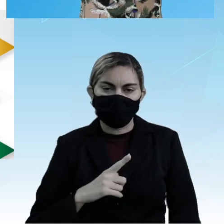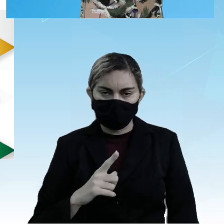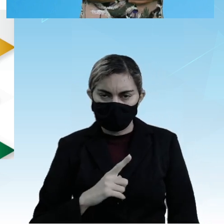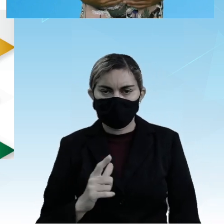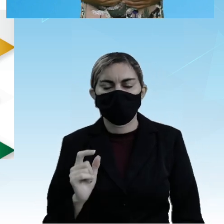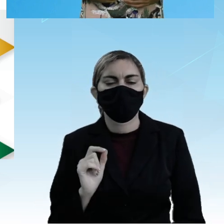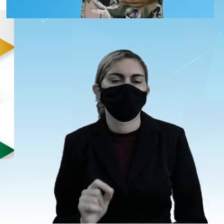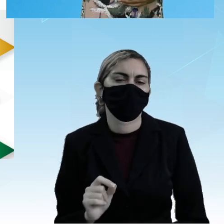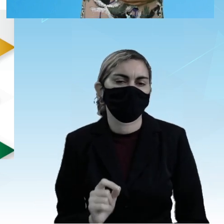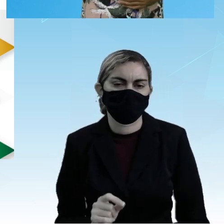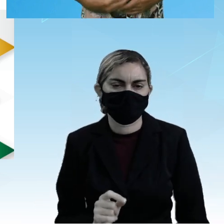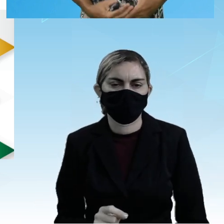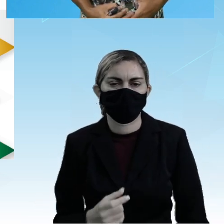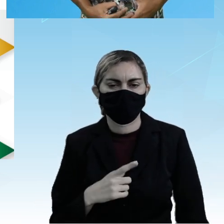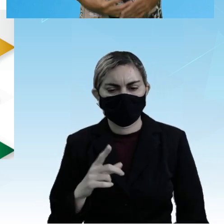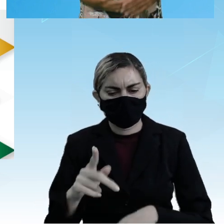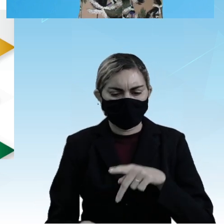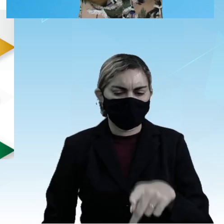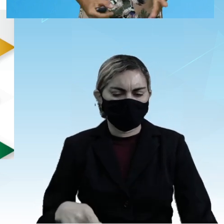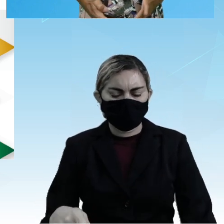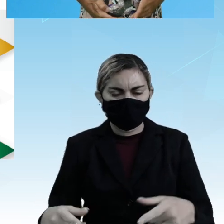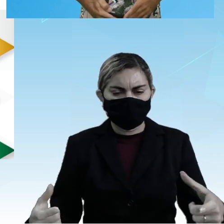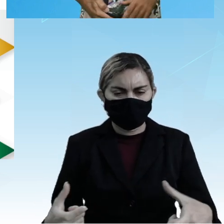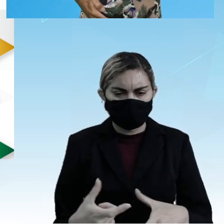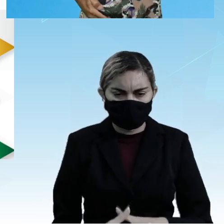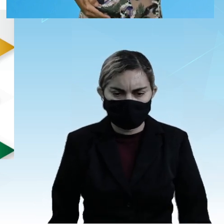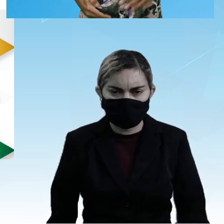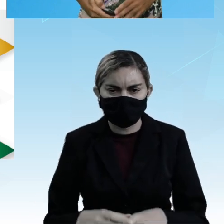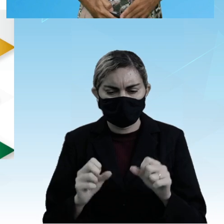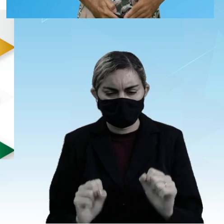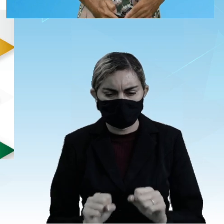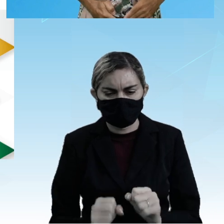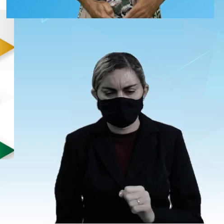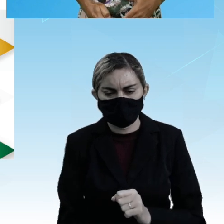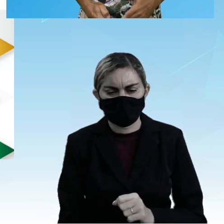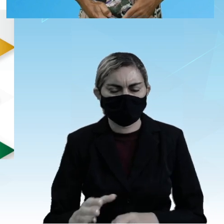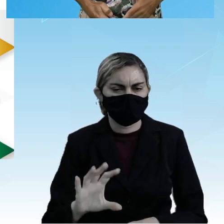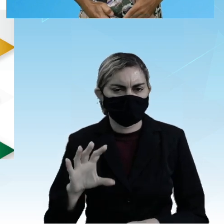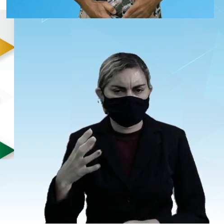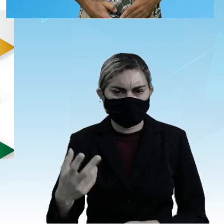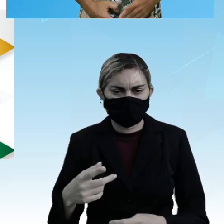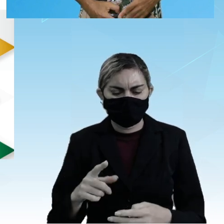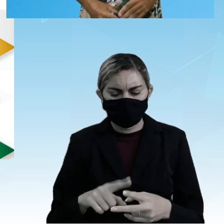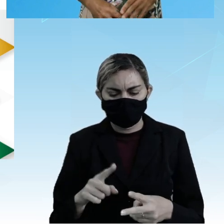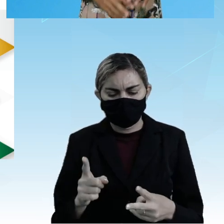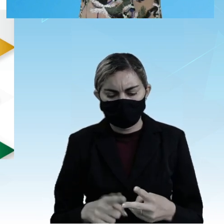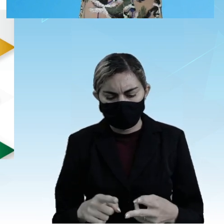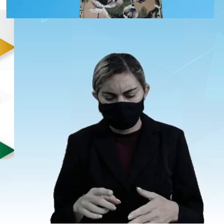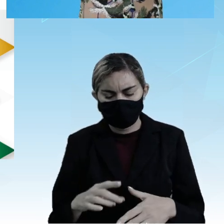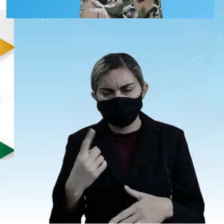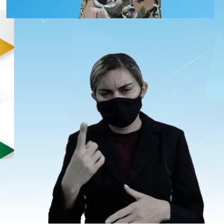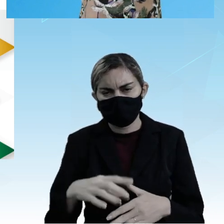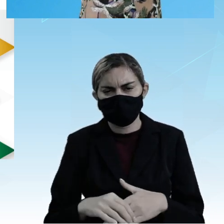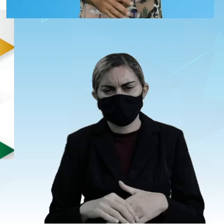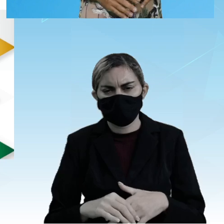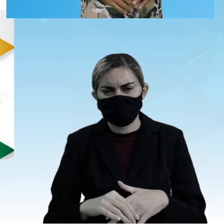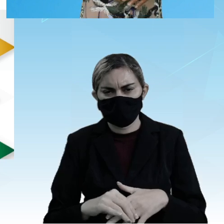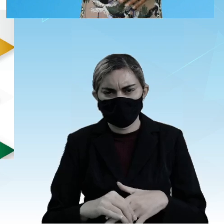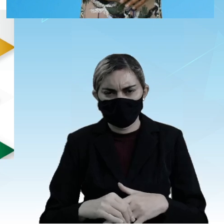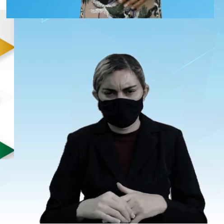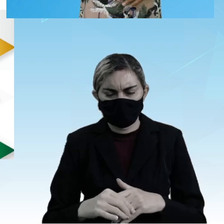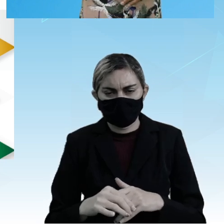atuar justamente em populações pequenas e pode ali acontecer de duas formas. Uma delas vai